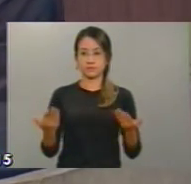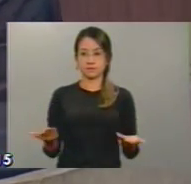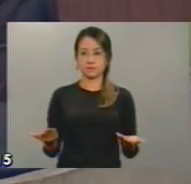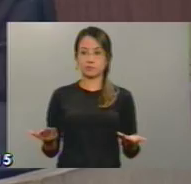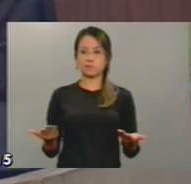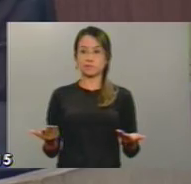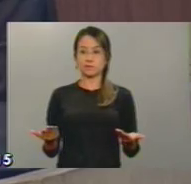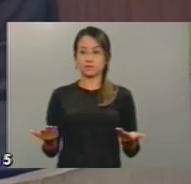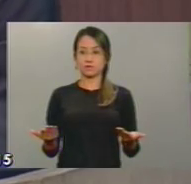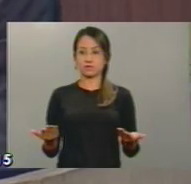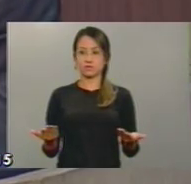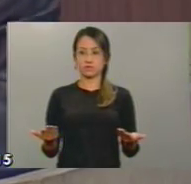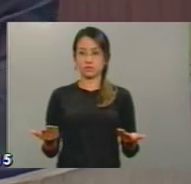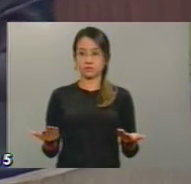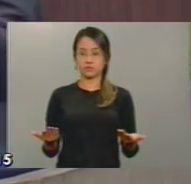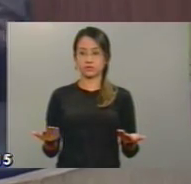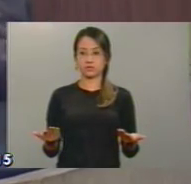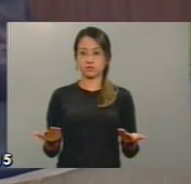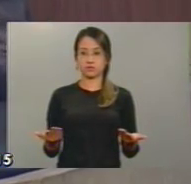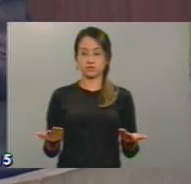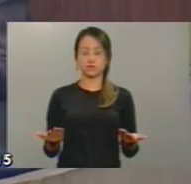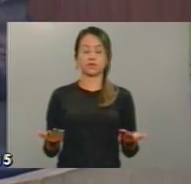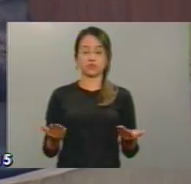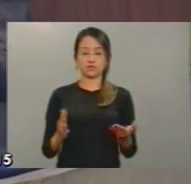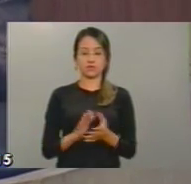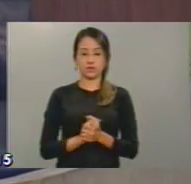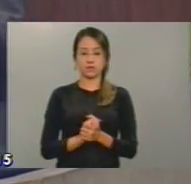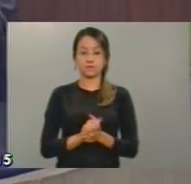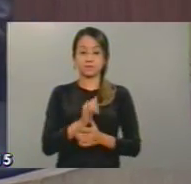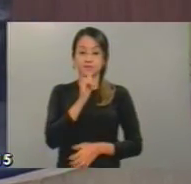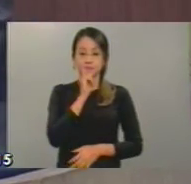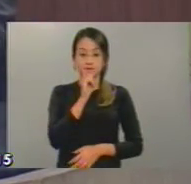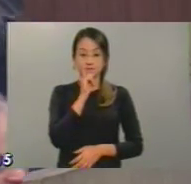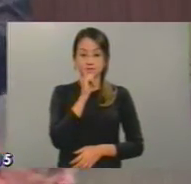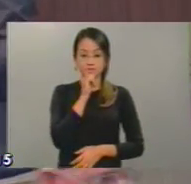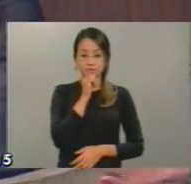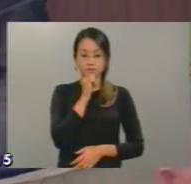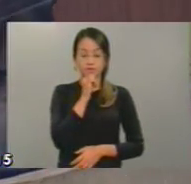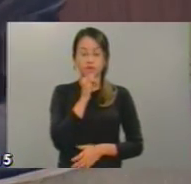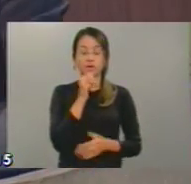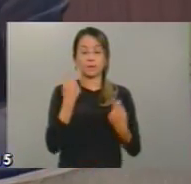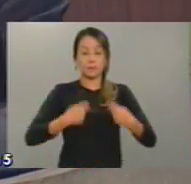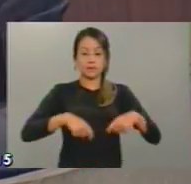são medidas de médio e longo prazo.